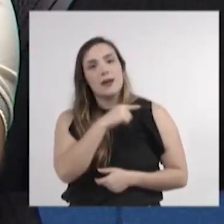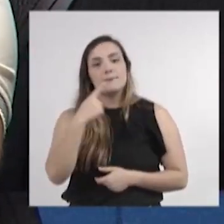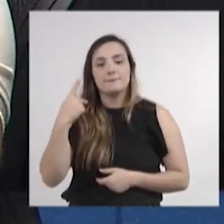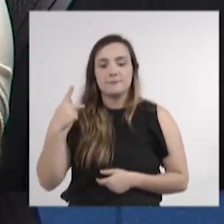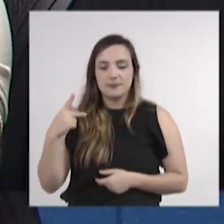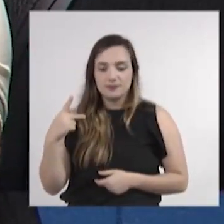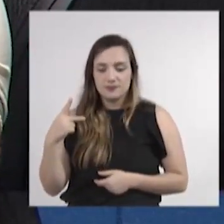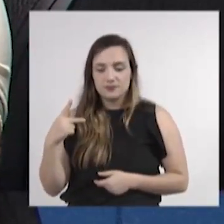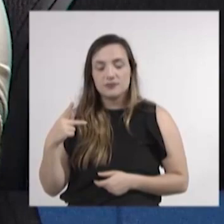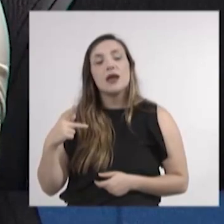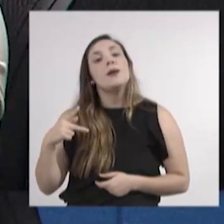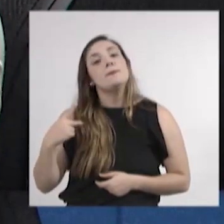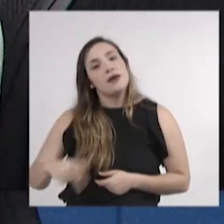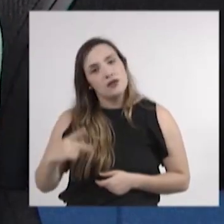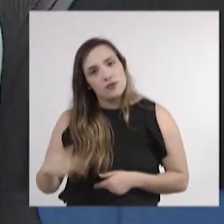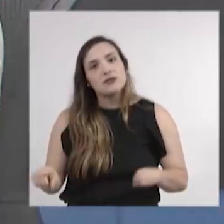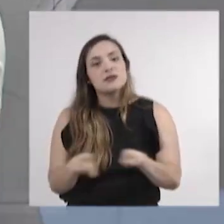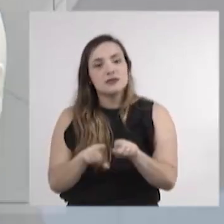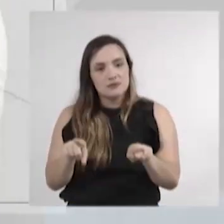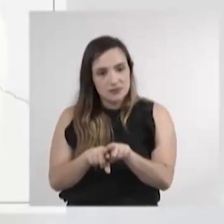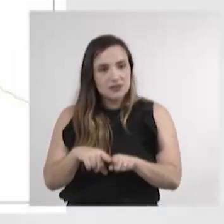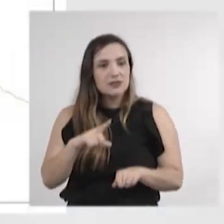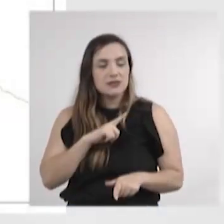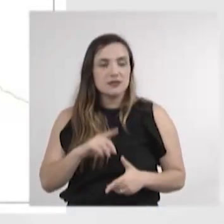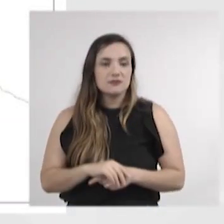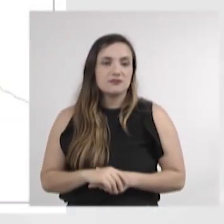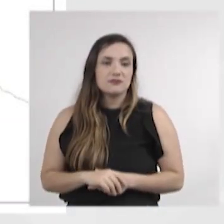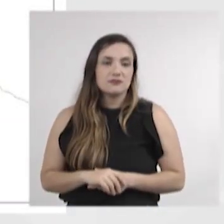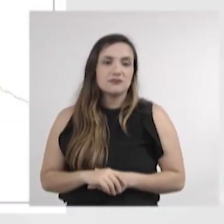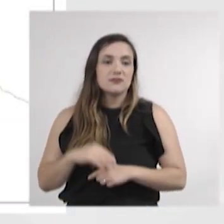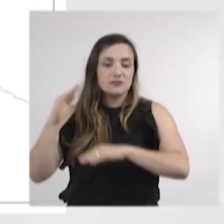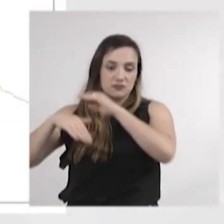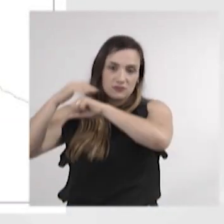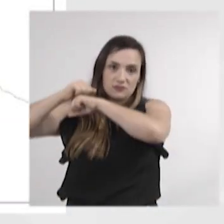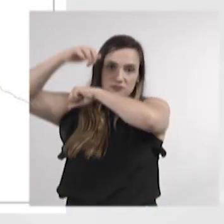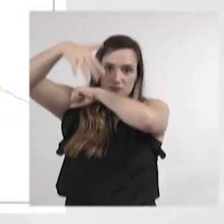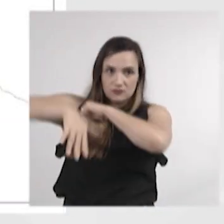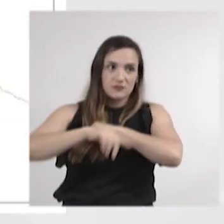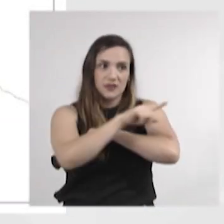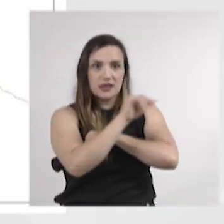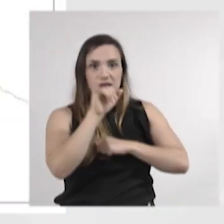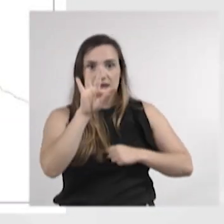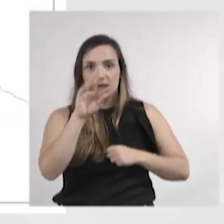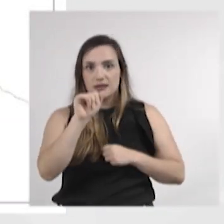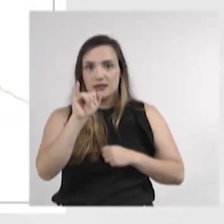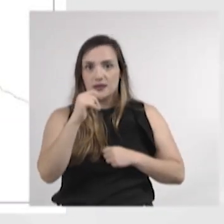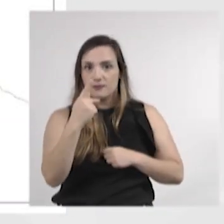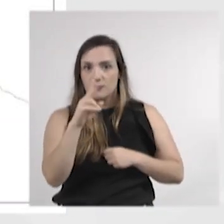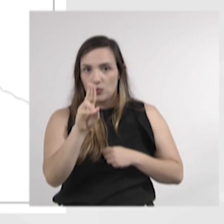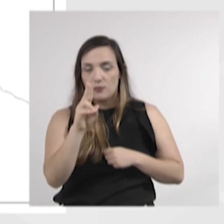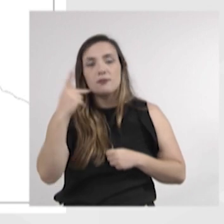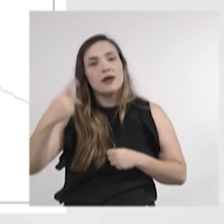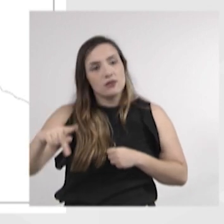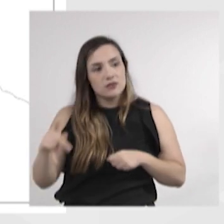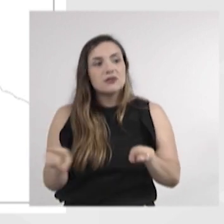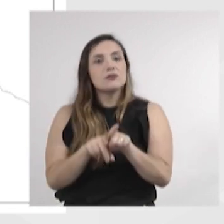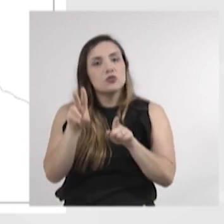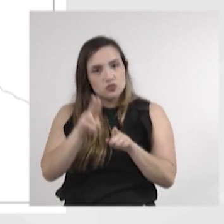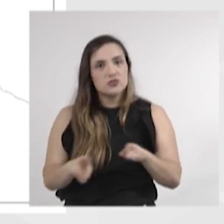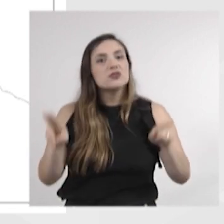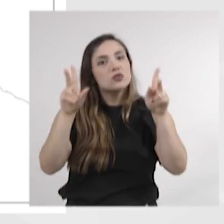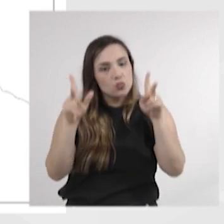a estação do Carapá lá também, né? E agora a Itaipu Paraguai também, utilizando os moldes da nossa rede, também estão